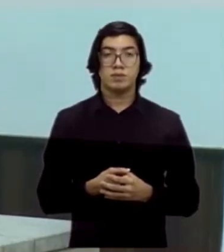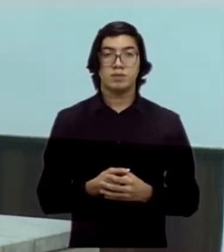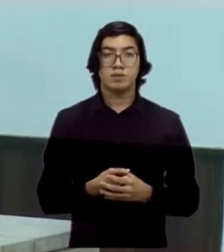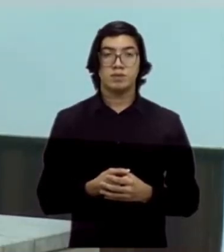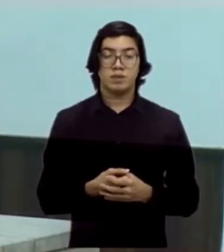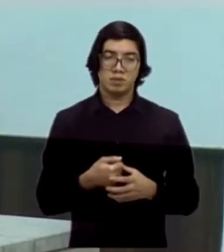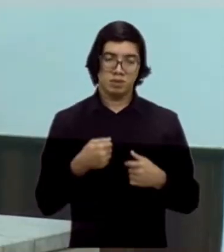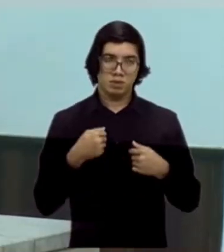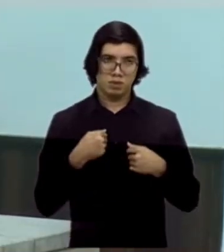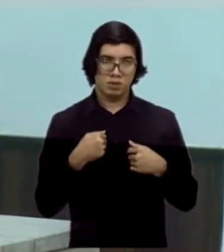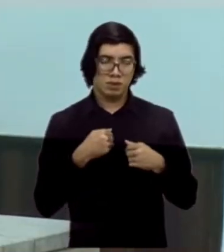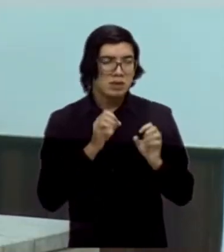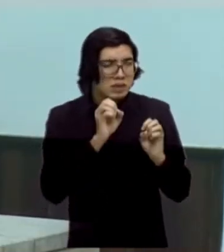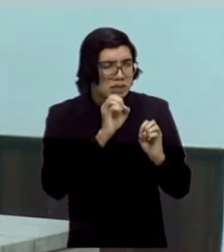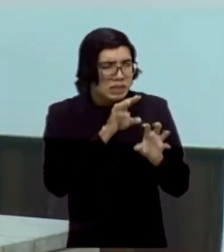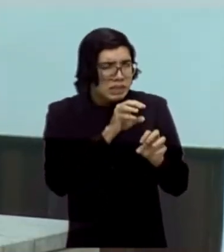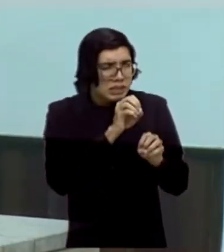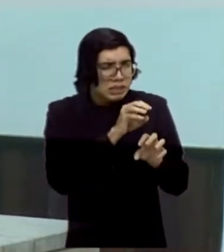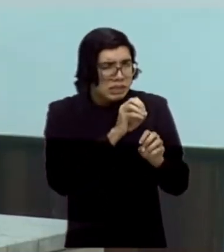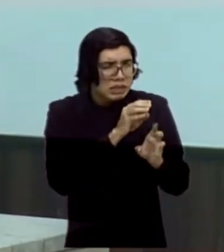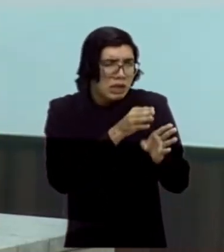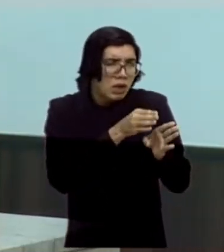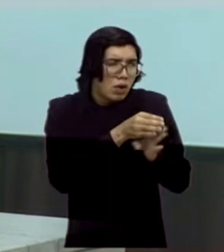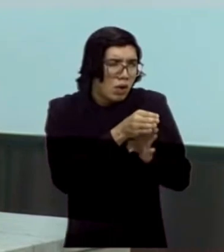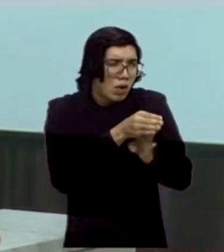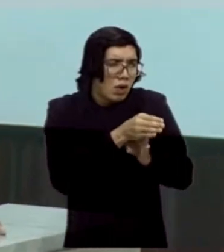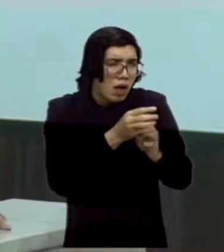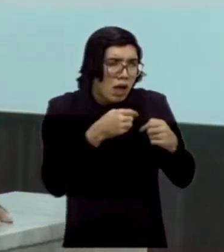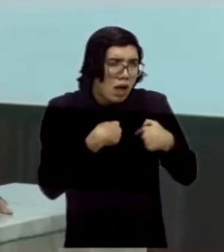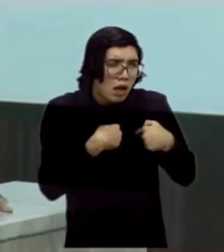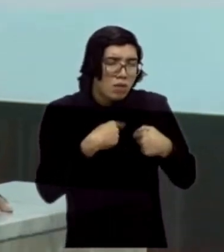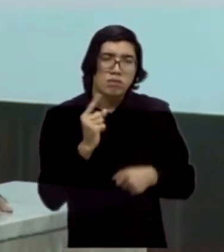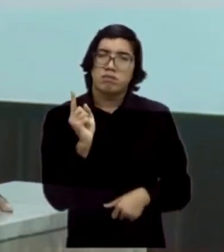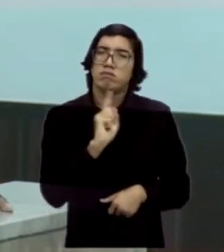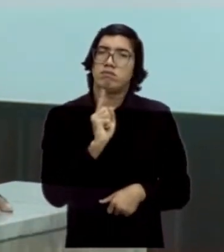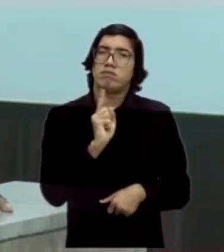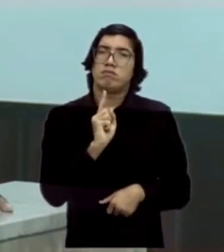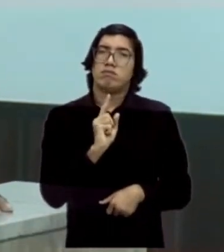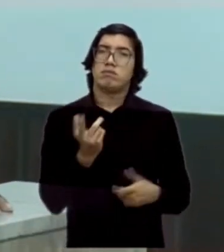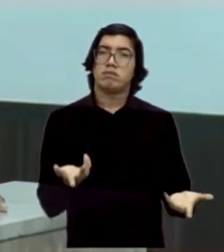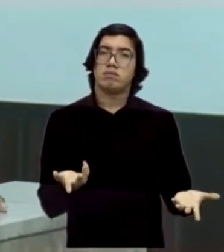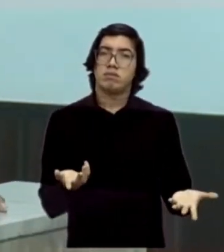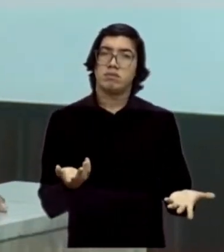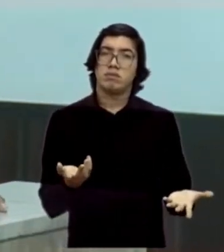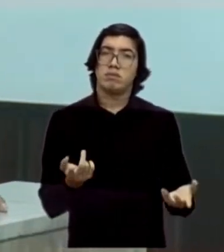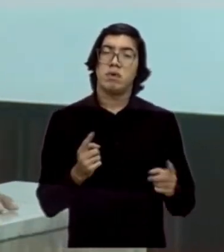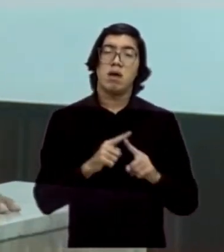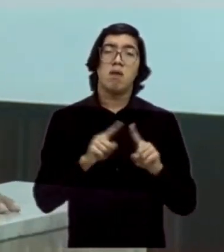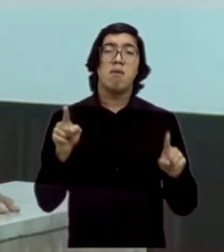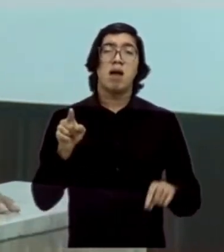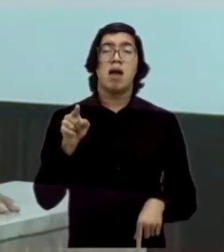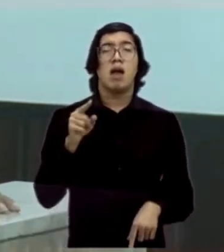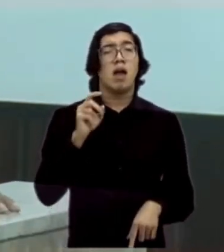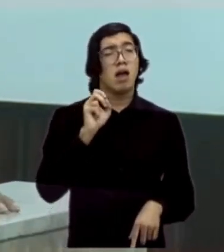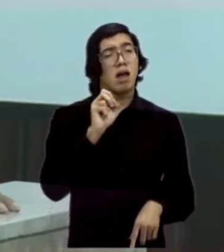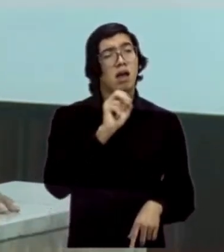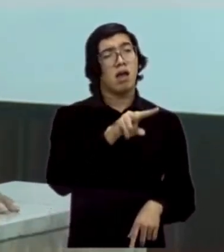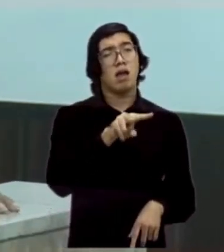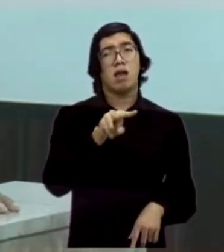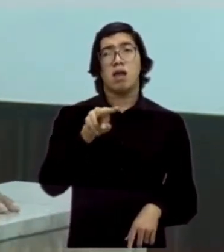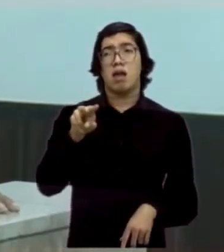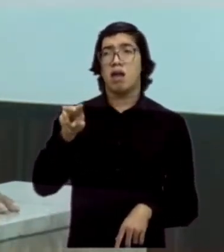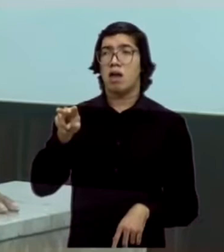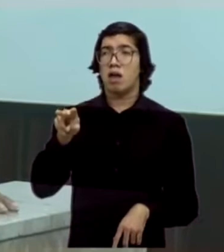Mas quero só dizer que isso que está acontecendo aqui não é uma coisa inédita, não é a primeira vez, minha querida